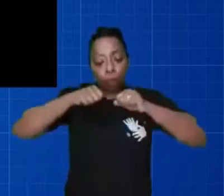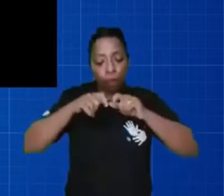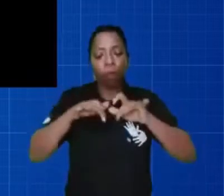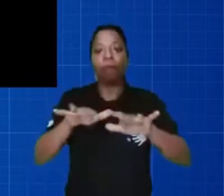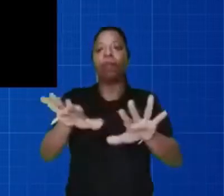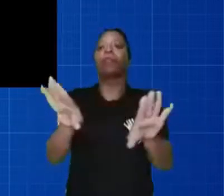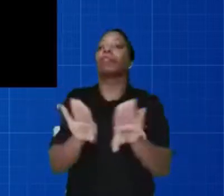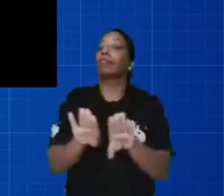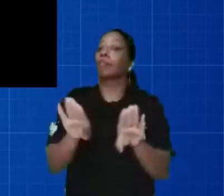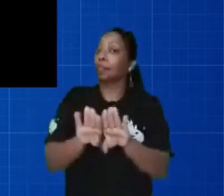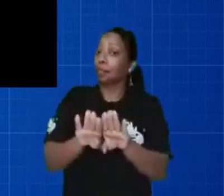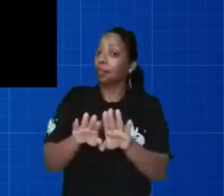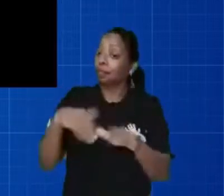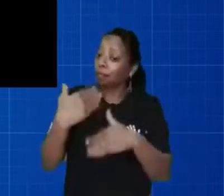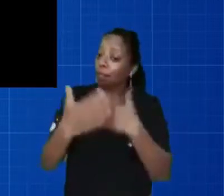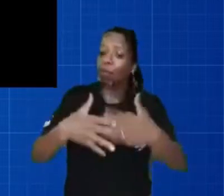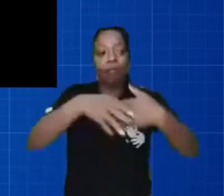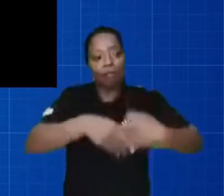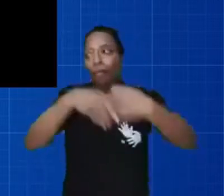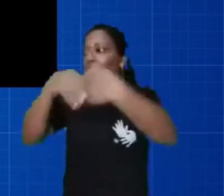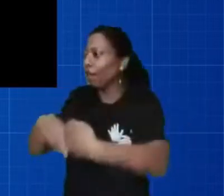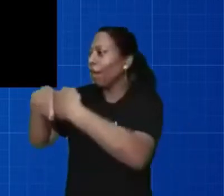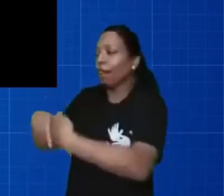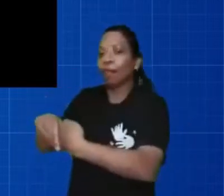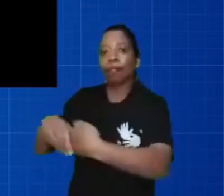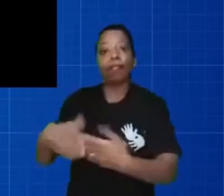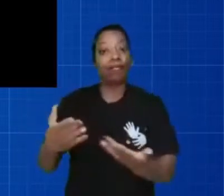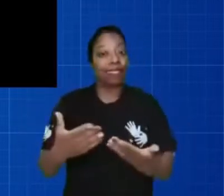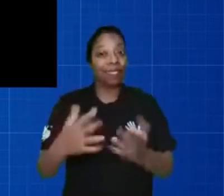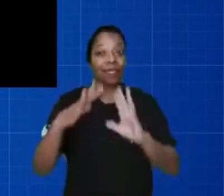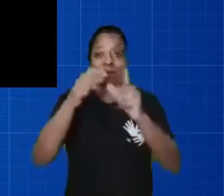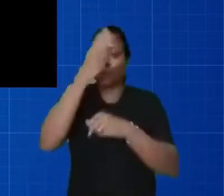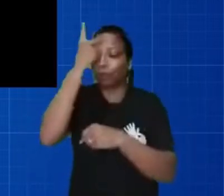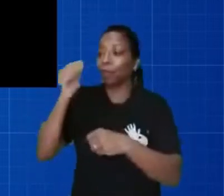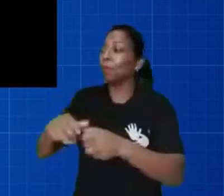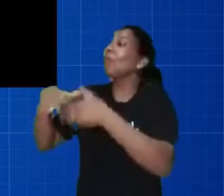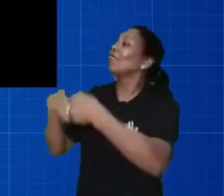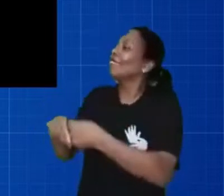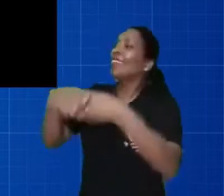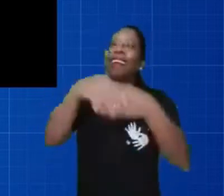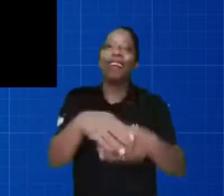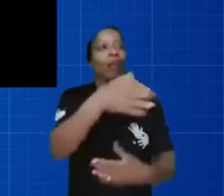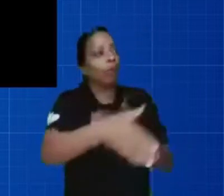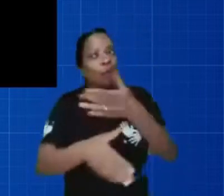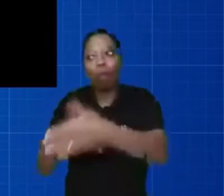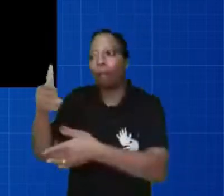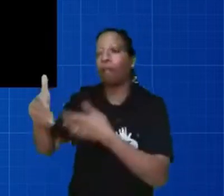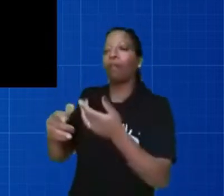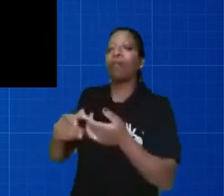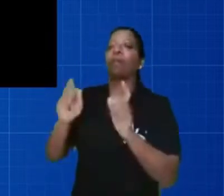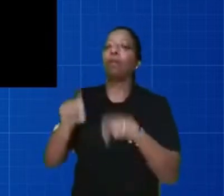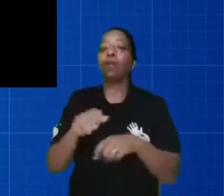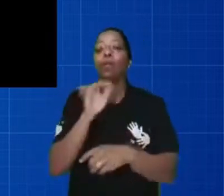da mão. E aí, ao passo que a gente cumprimenta as outras pessoas, e as outras pessoas que a gente cumprimentou levam a mão até